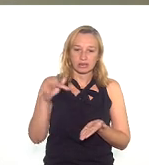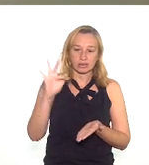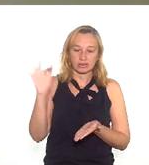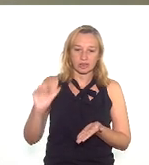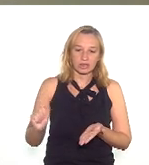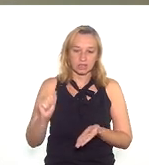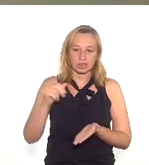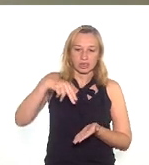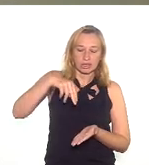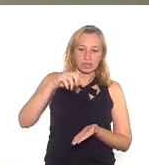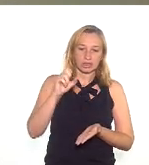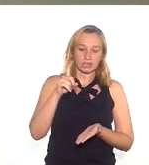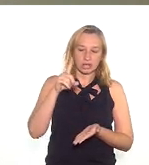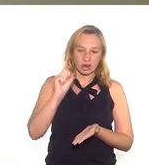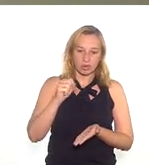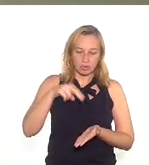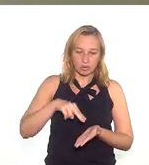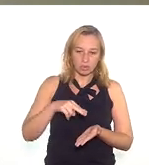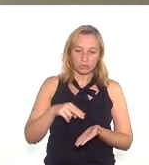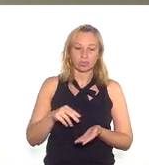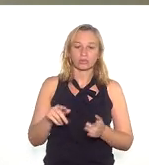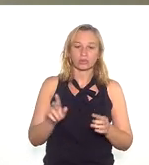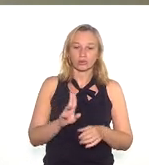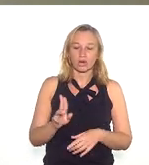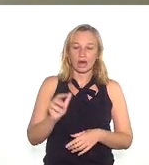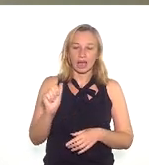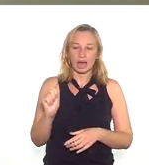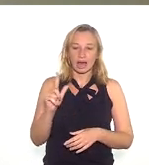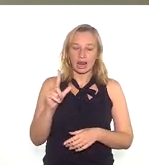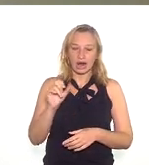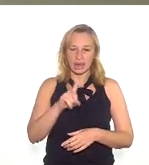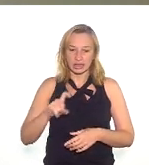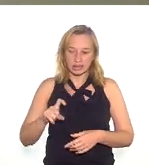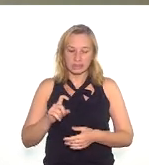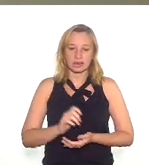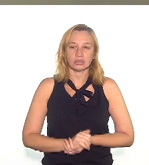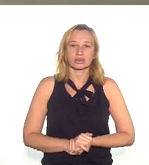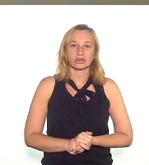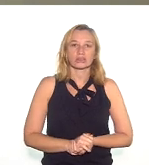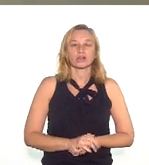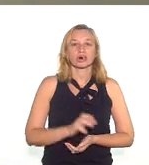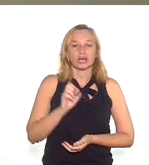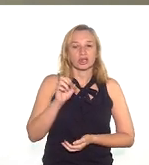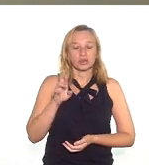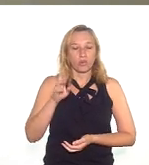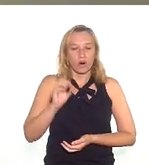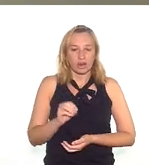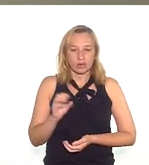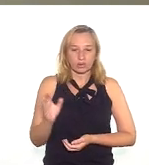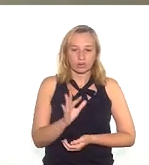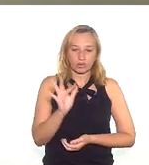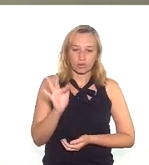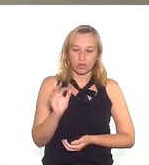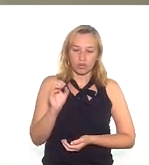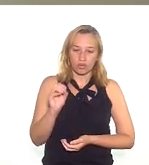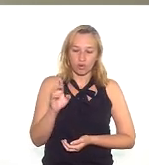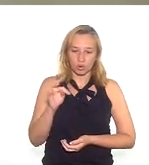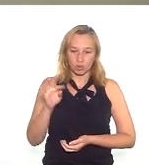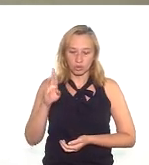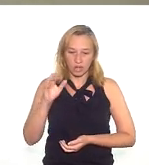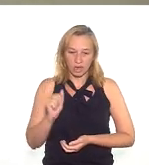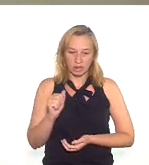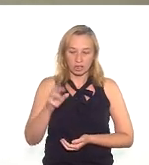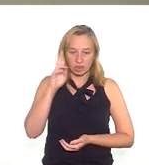Nelson Rocha, o Alex Rabelo, do Eduardo Fortunato, chefe